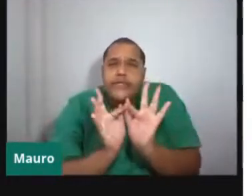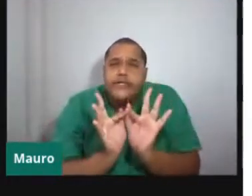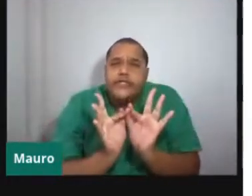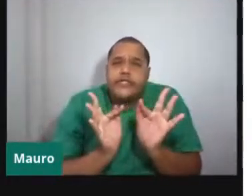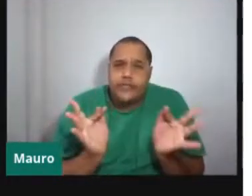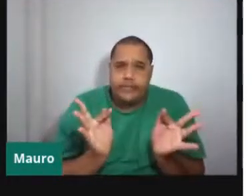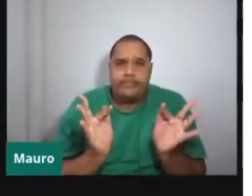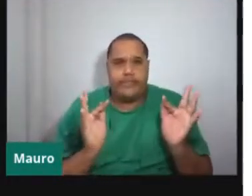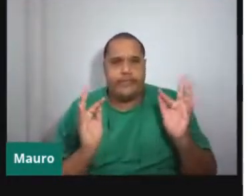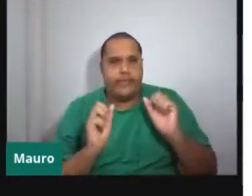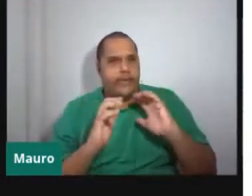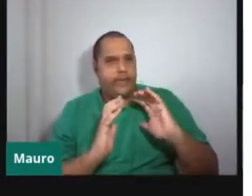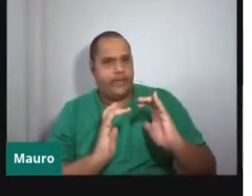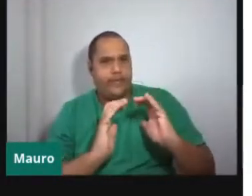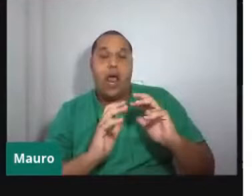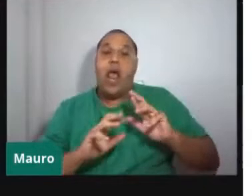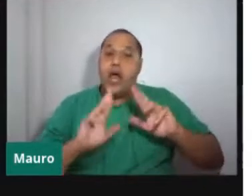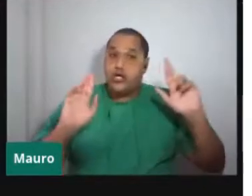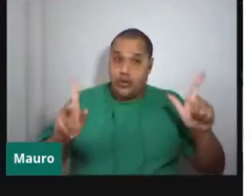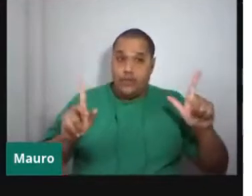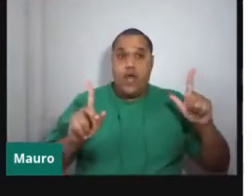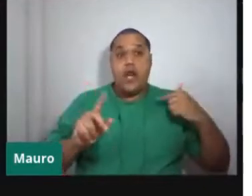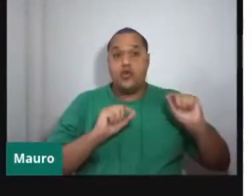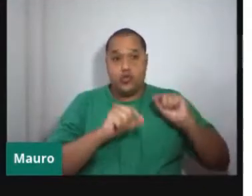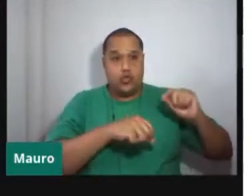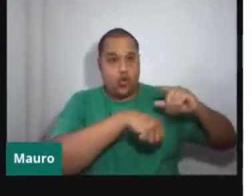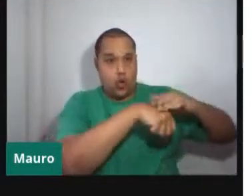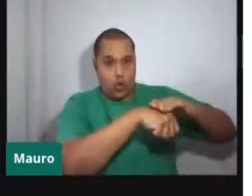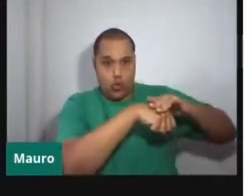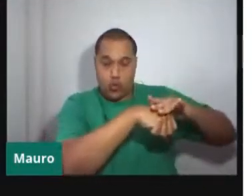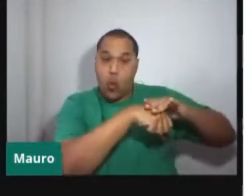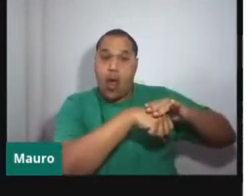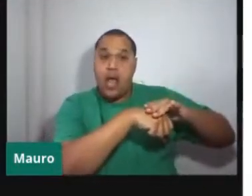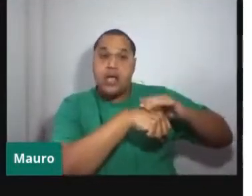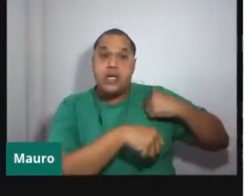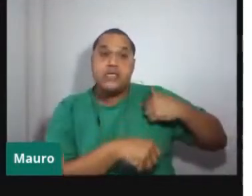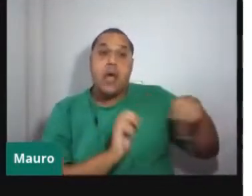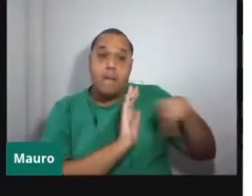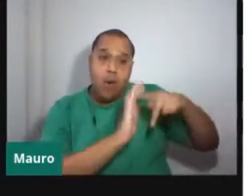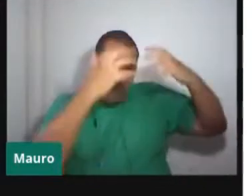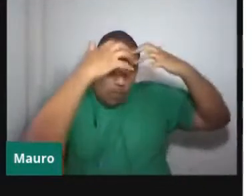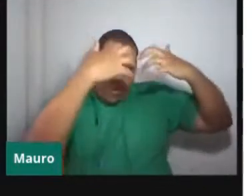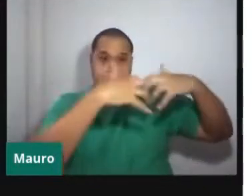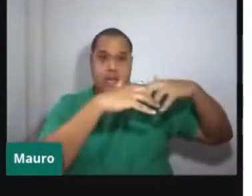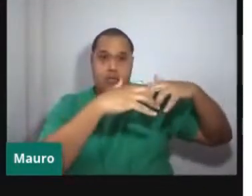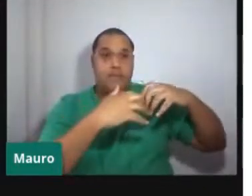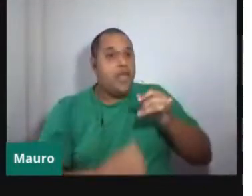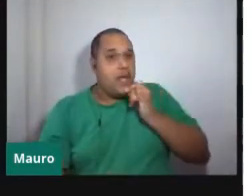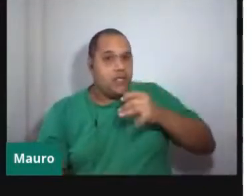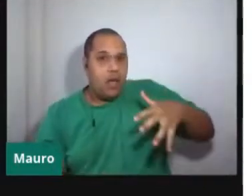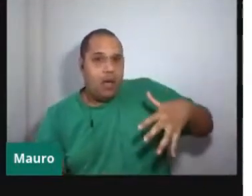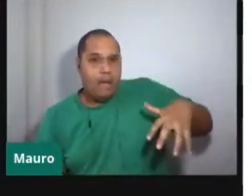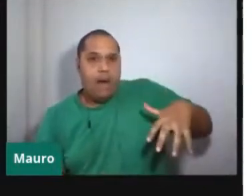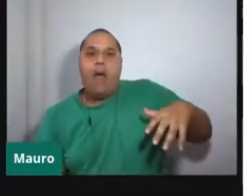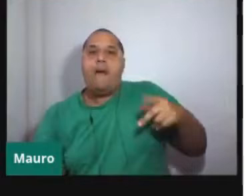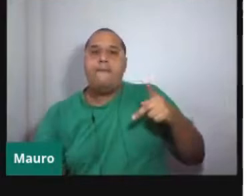é diferente de uma doença neurológica, como Parkinson e outros, que você consegue ver até na anatomia do cérebro,